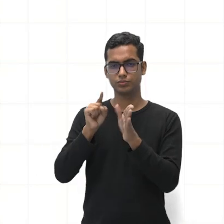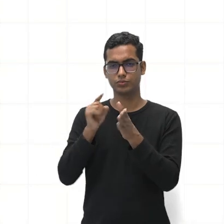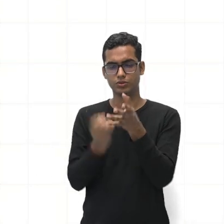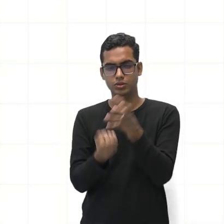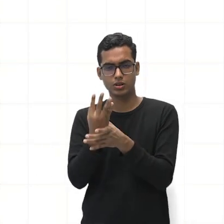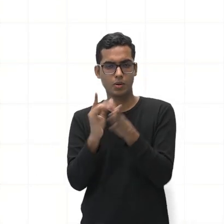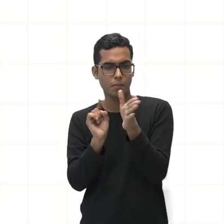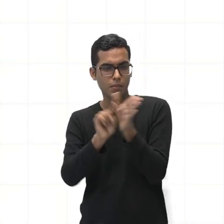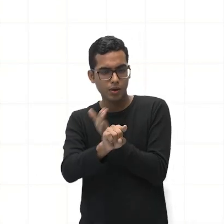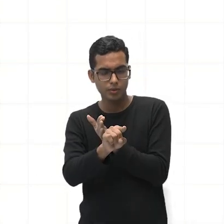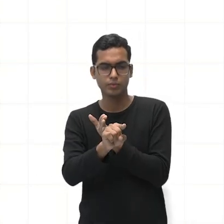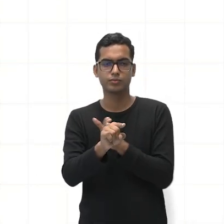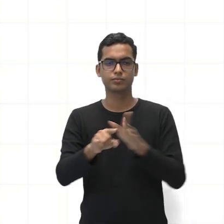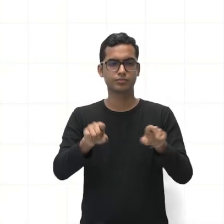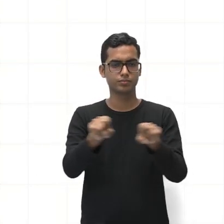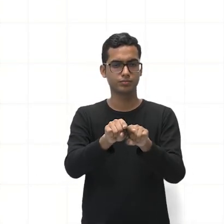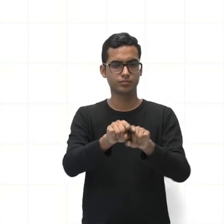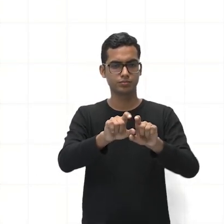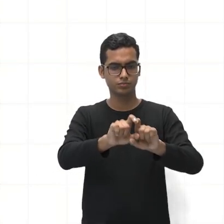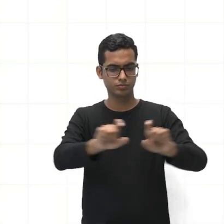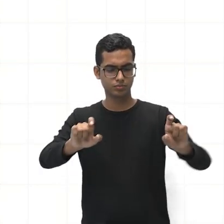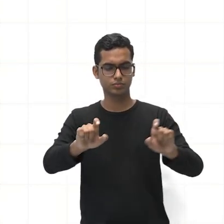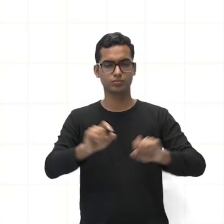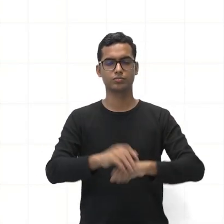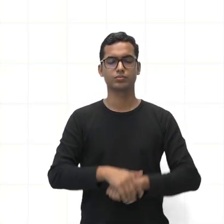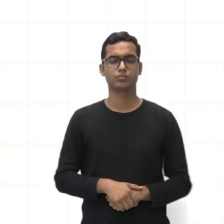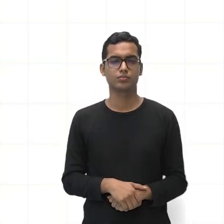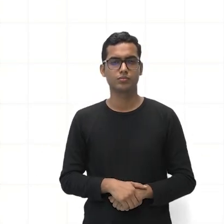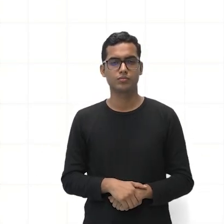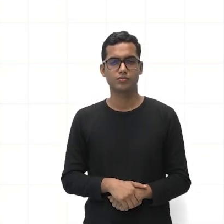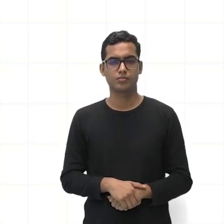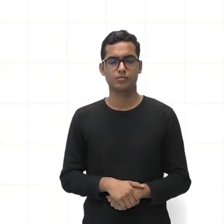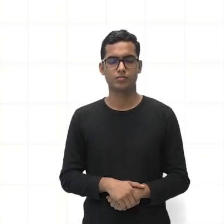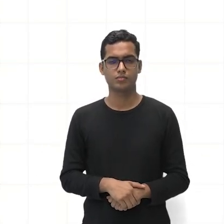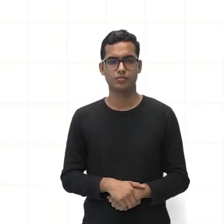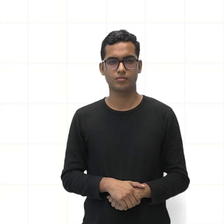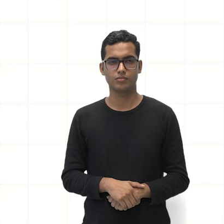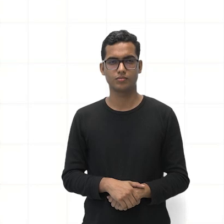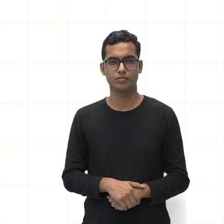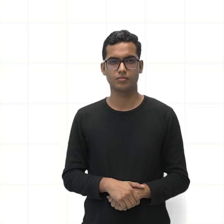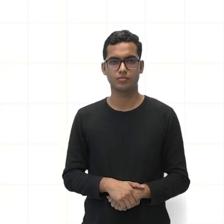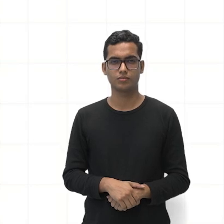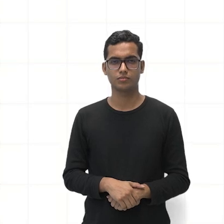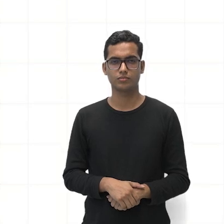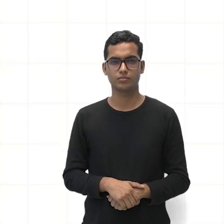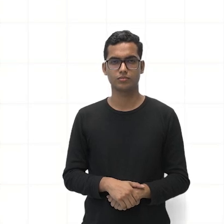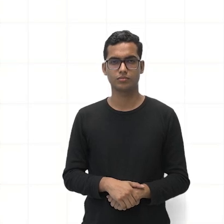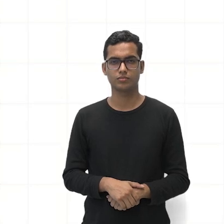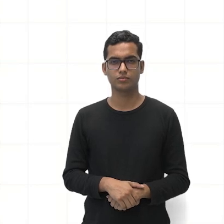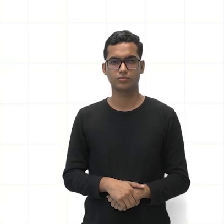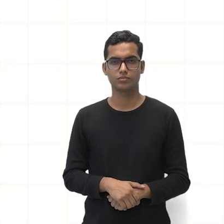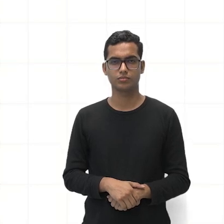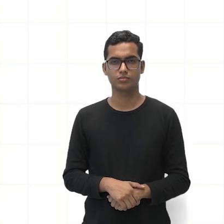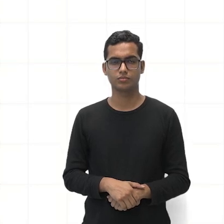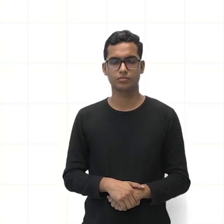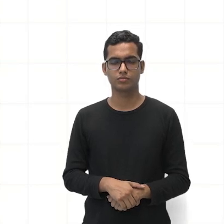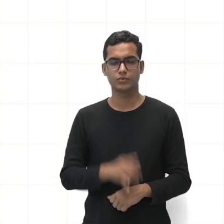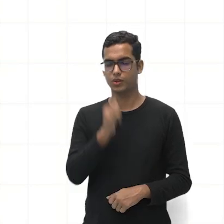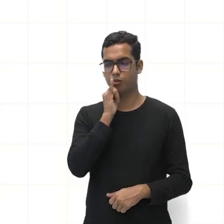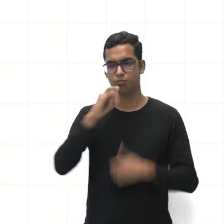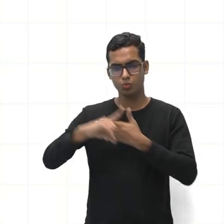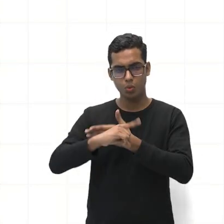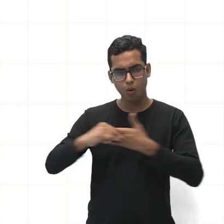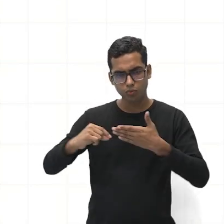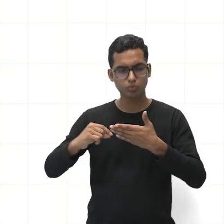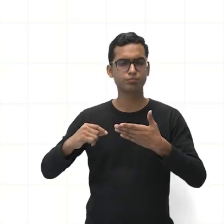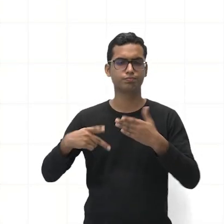né? Enunciando a questão, a banca que estiver enunciando a questão, né? De repente o autor da banca, né, o autor da